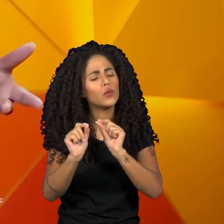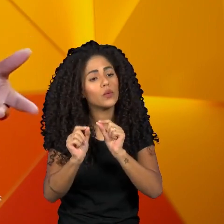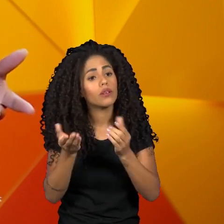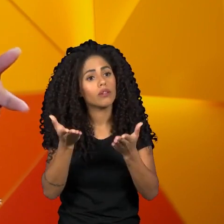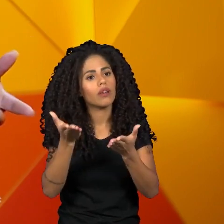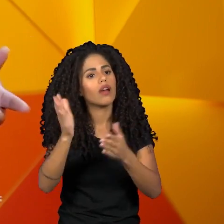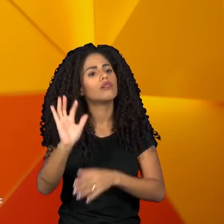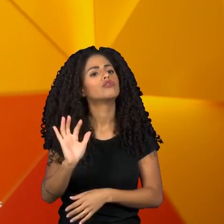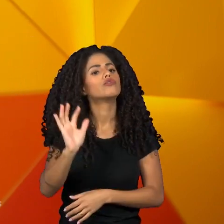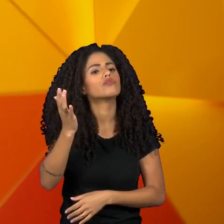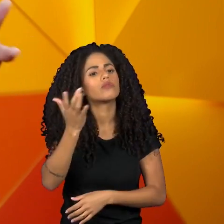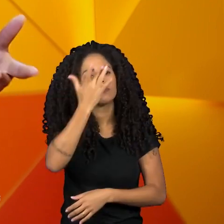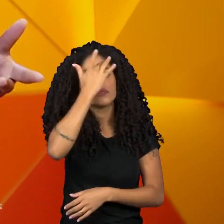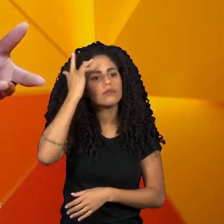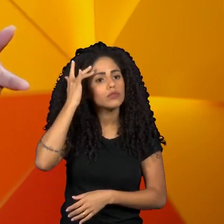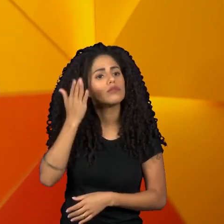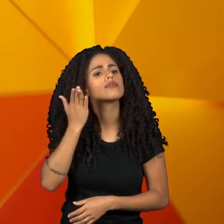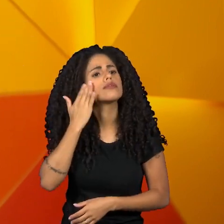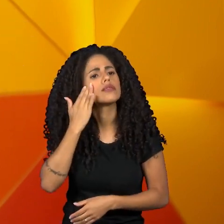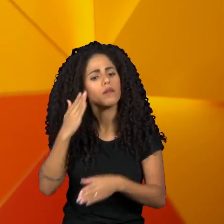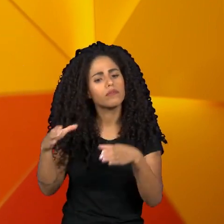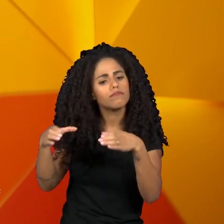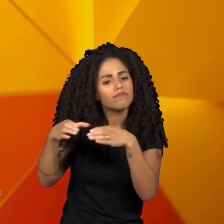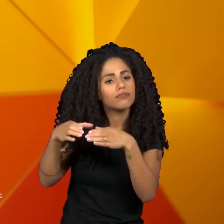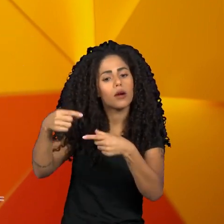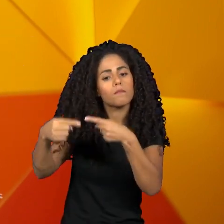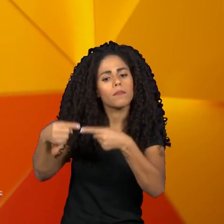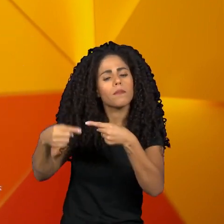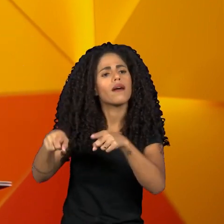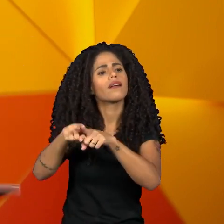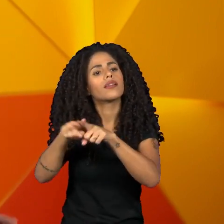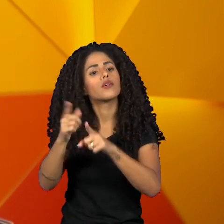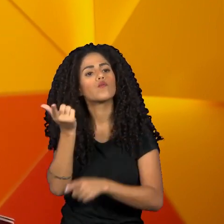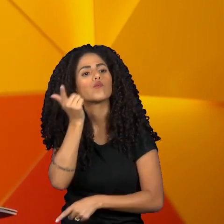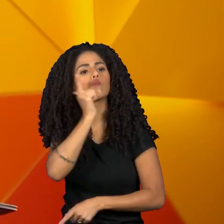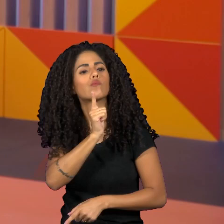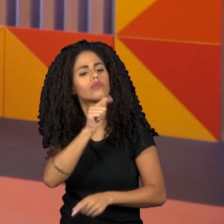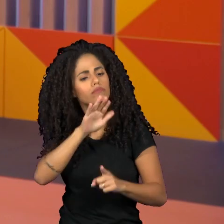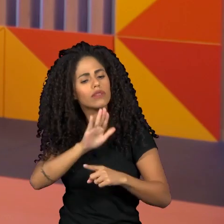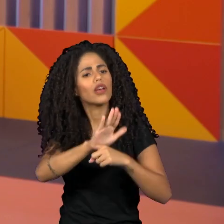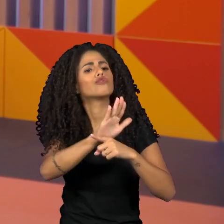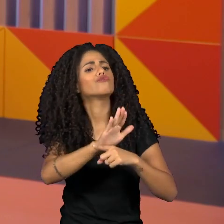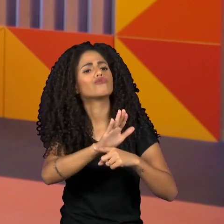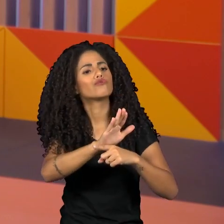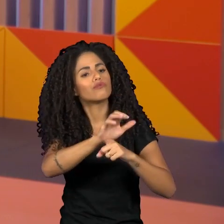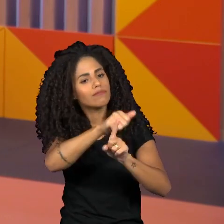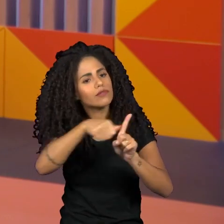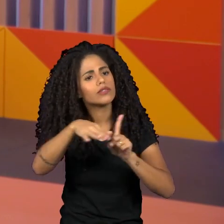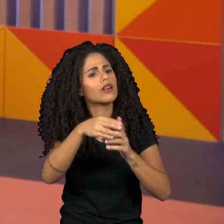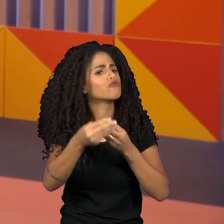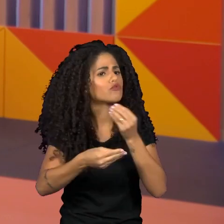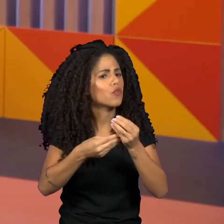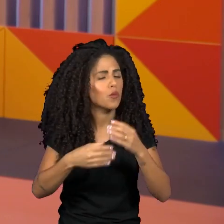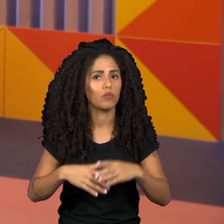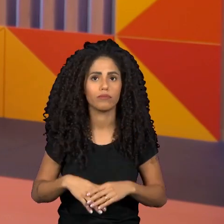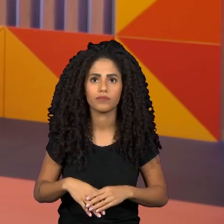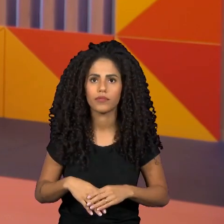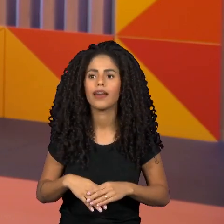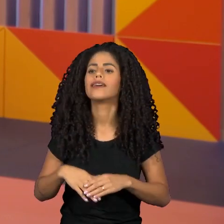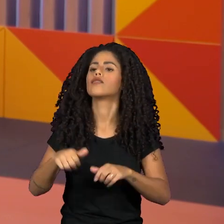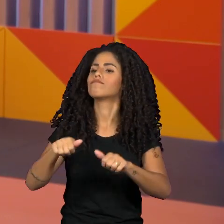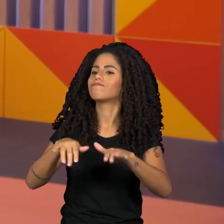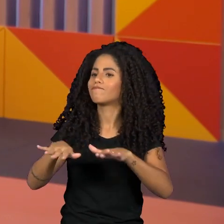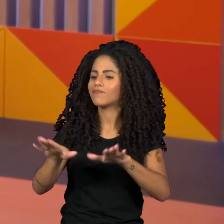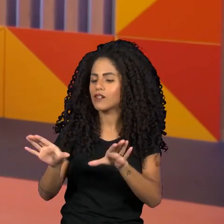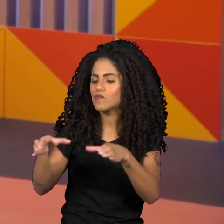circunstâncias de formação desses coletivos e dos ganhos para a sociedade. que é muito importante a gente considerar esses movimentos